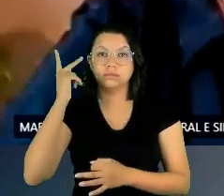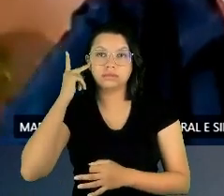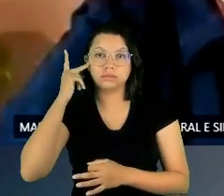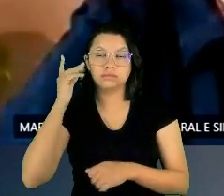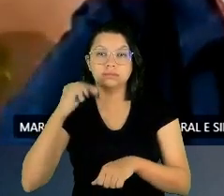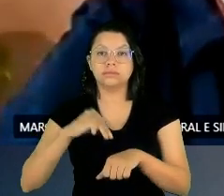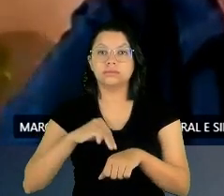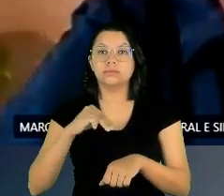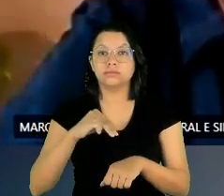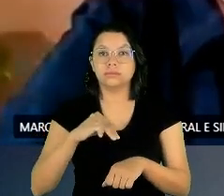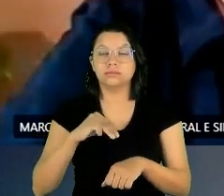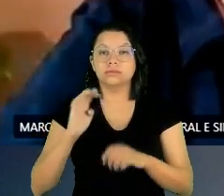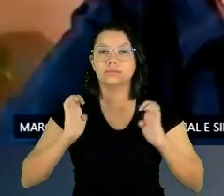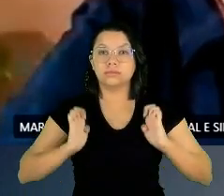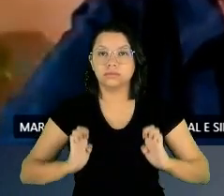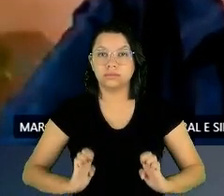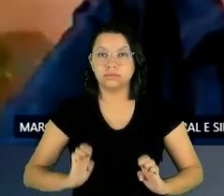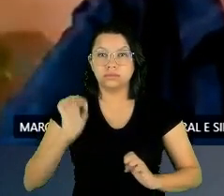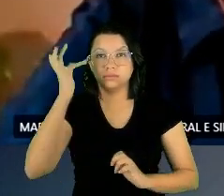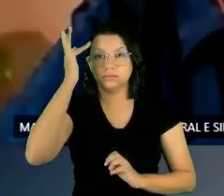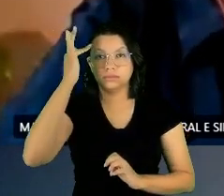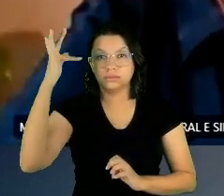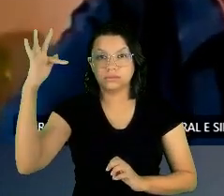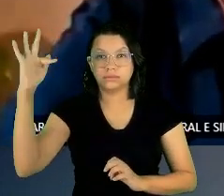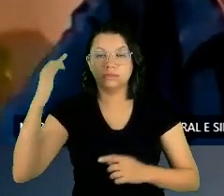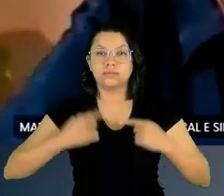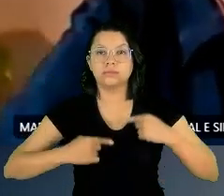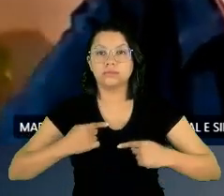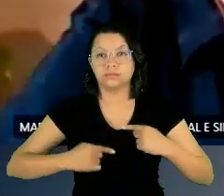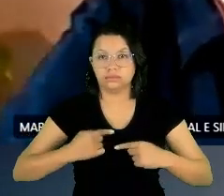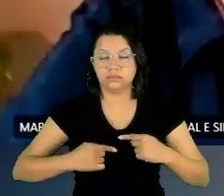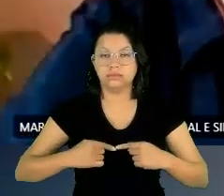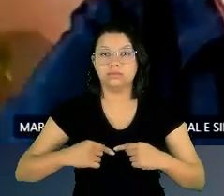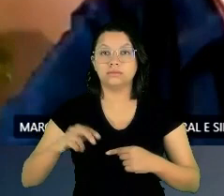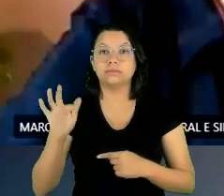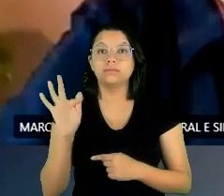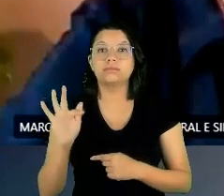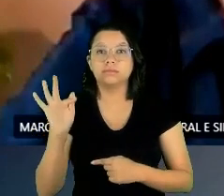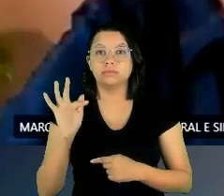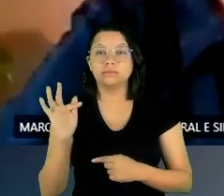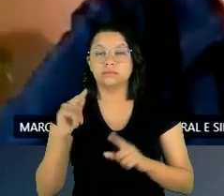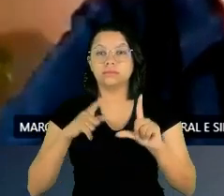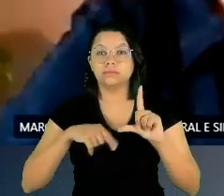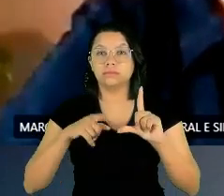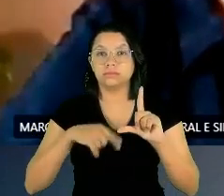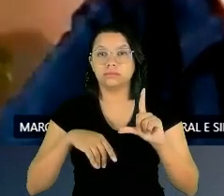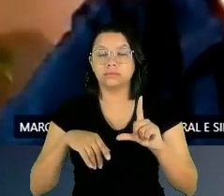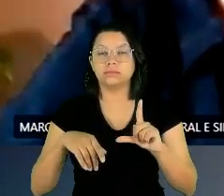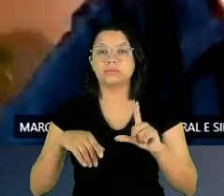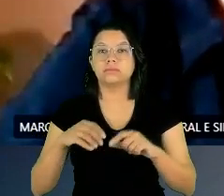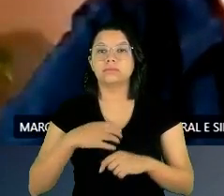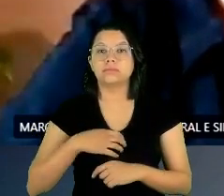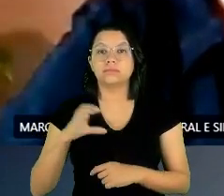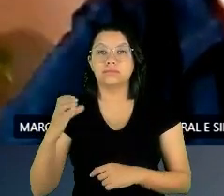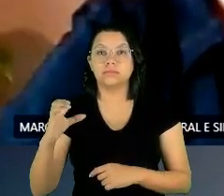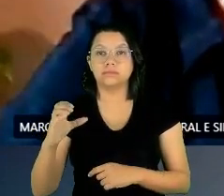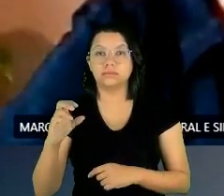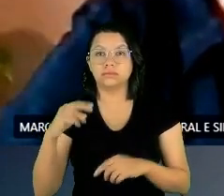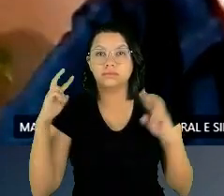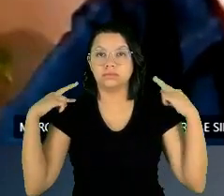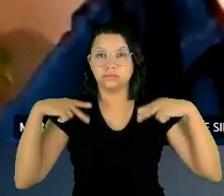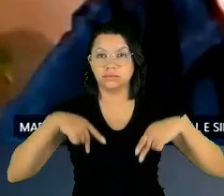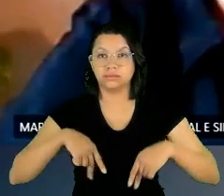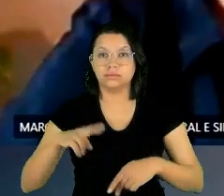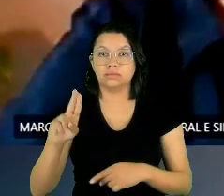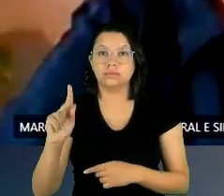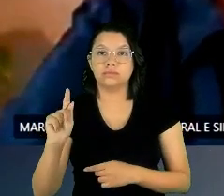federal em São Paulo e mestre em Ética e Filosofia Política pela Faculdade de Filosofia, Letras e Ciências Humanas